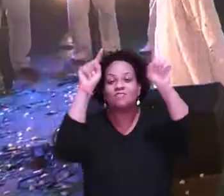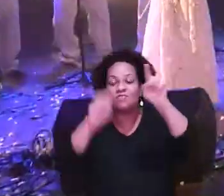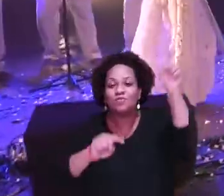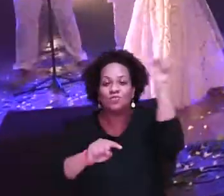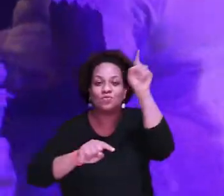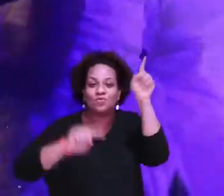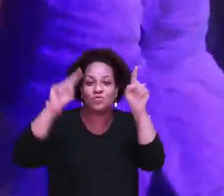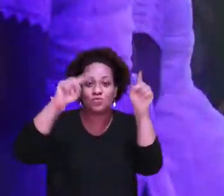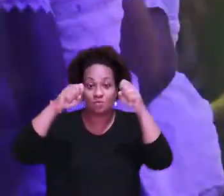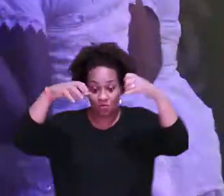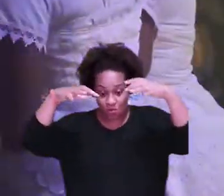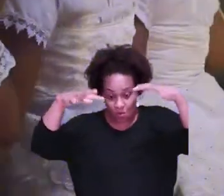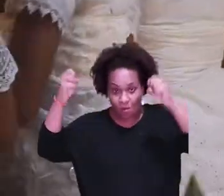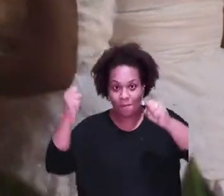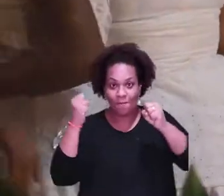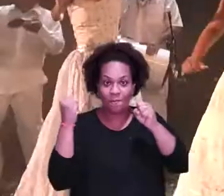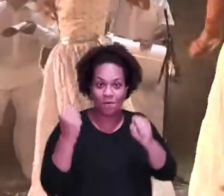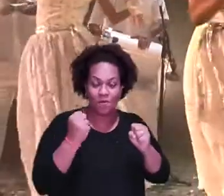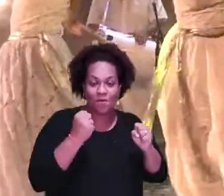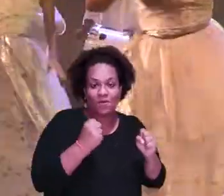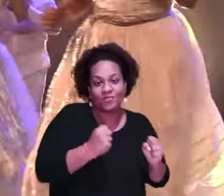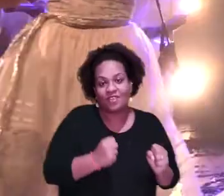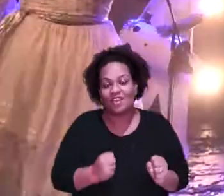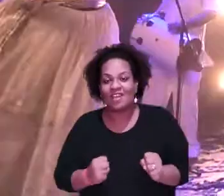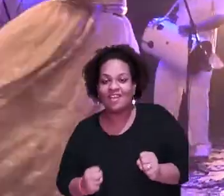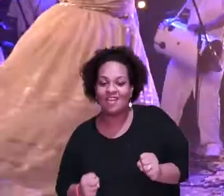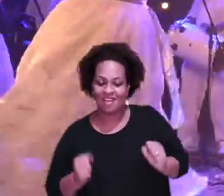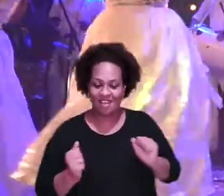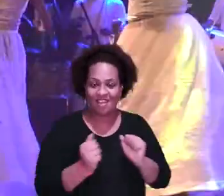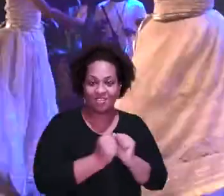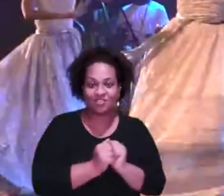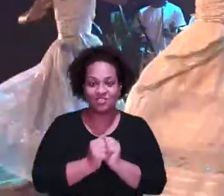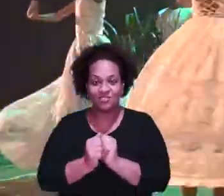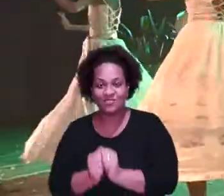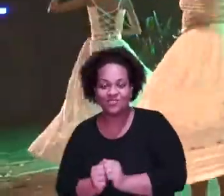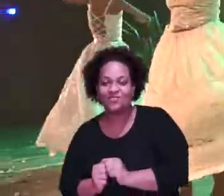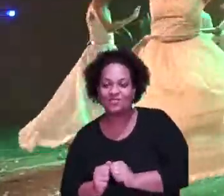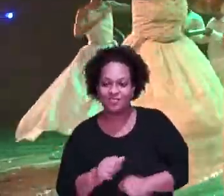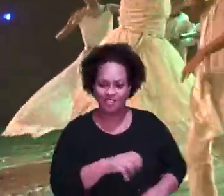Aline mas o céu que remédio eu poder olhar